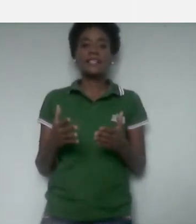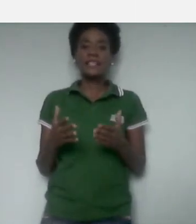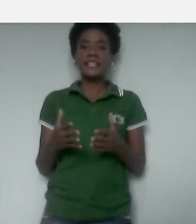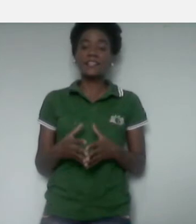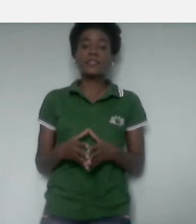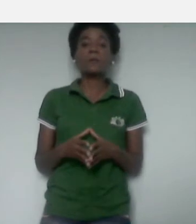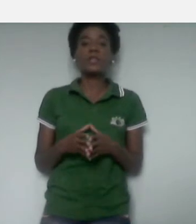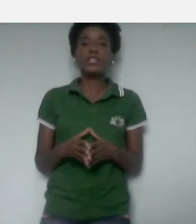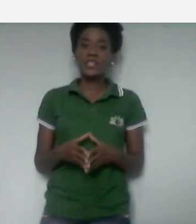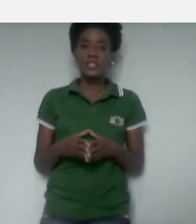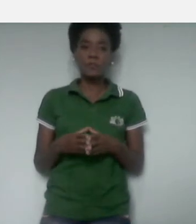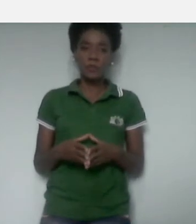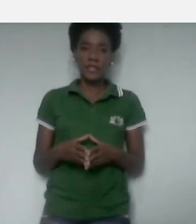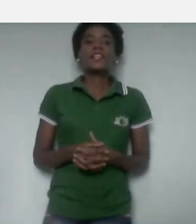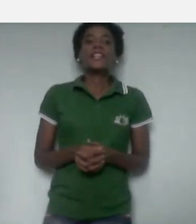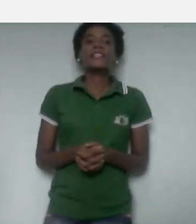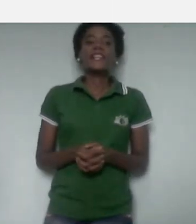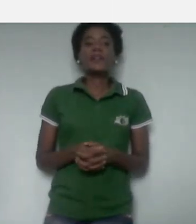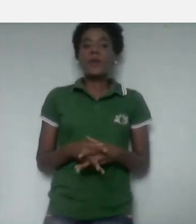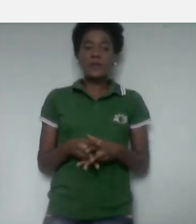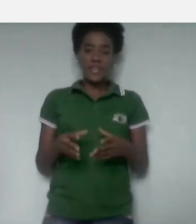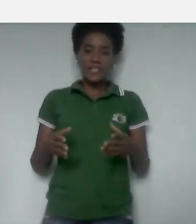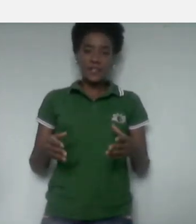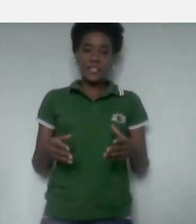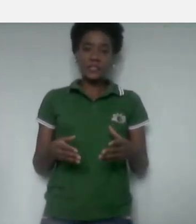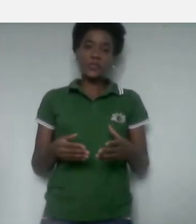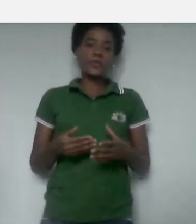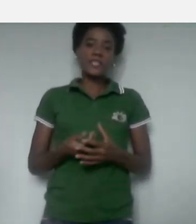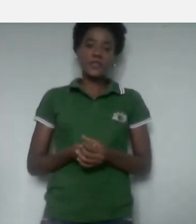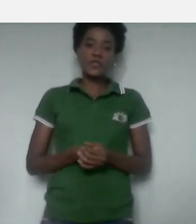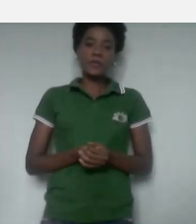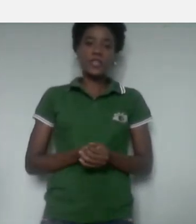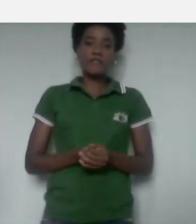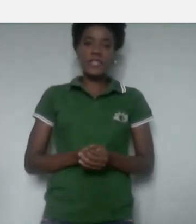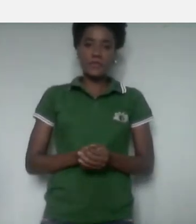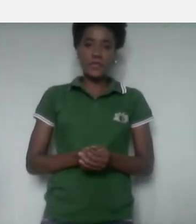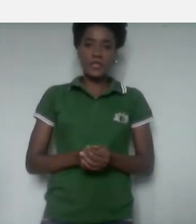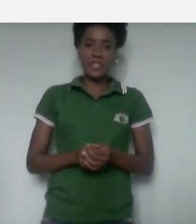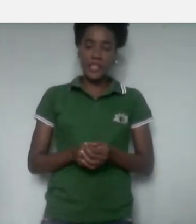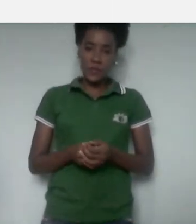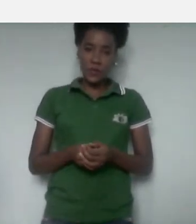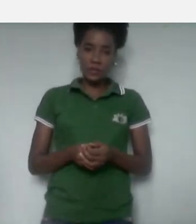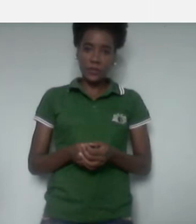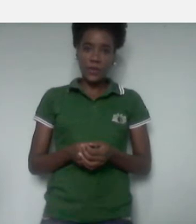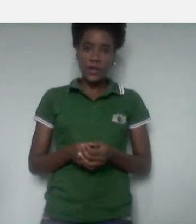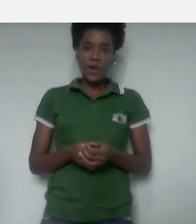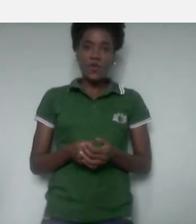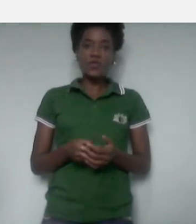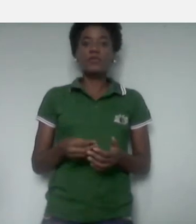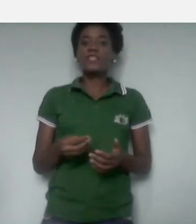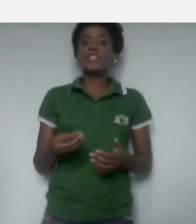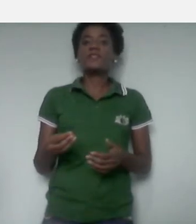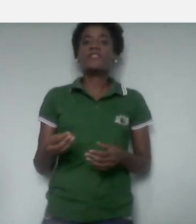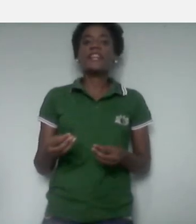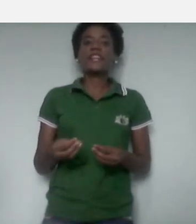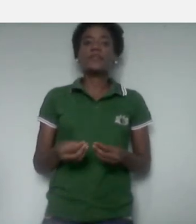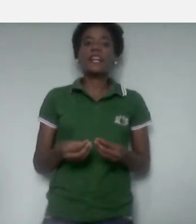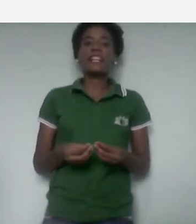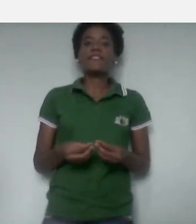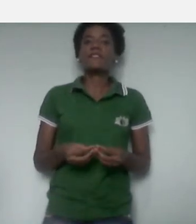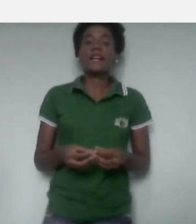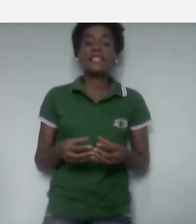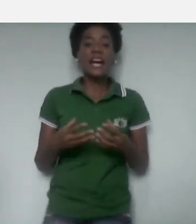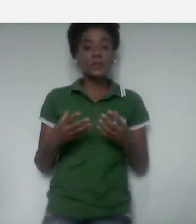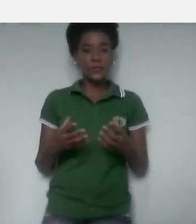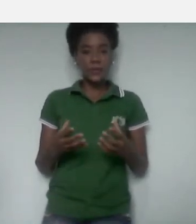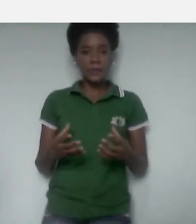principalmente aqueles ligados a políticas públicas. Desde a promulgação da Constituição de 1978, os municípios vêm ganhando